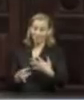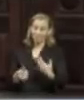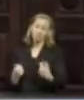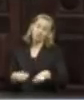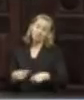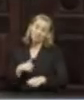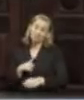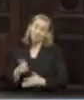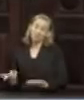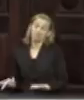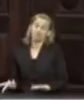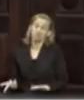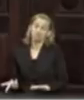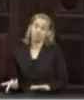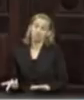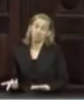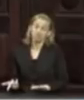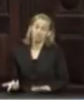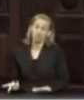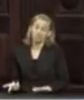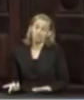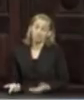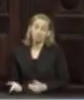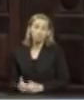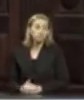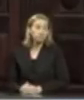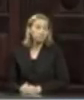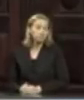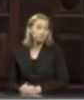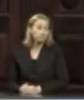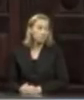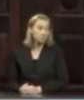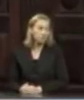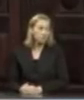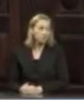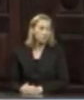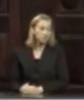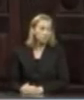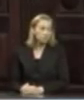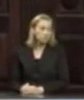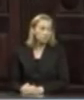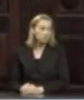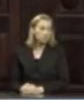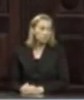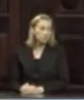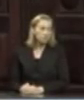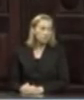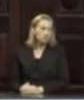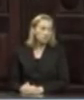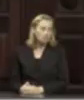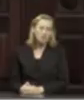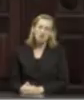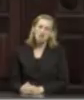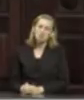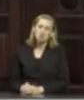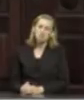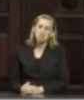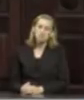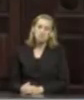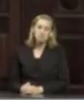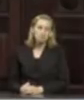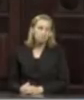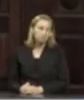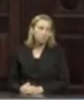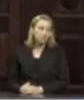o mesmo Estado para tornar ele menor. E nunca acontece, mesmo os governos mais privatistas,